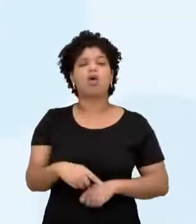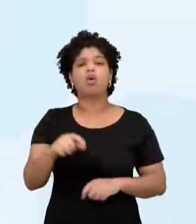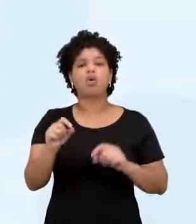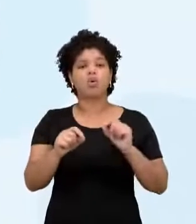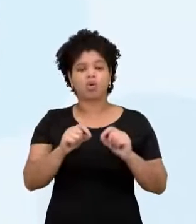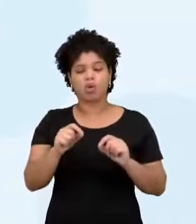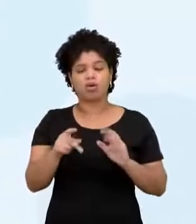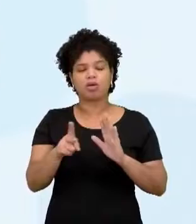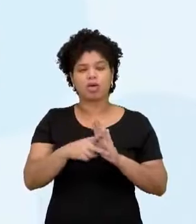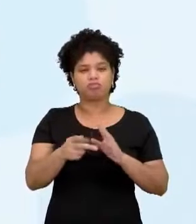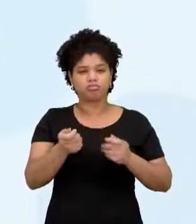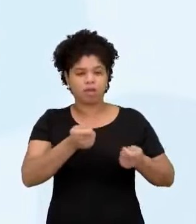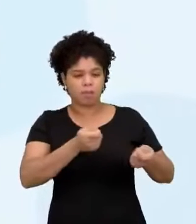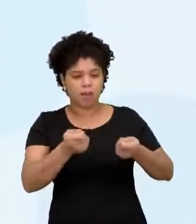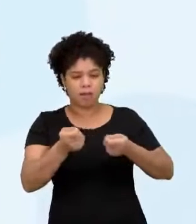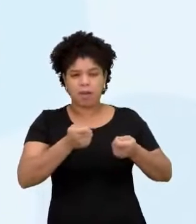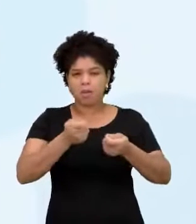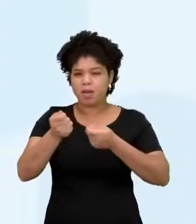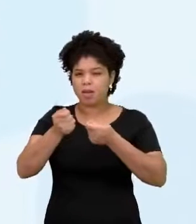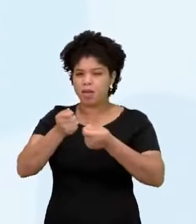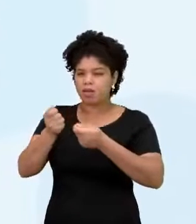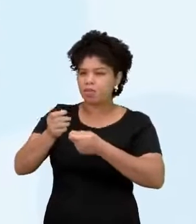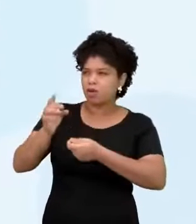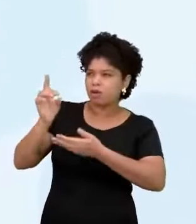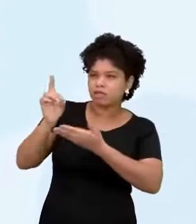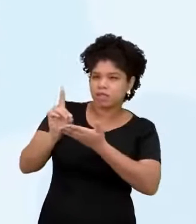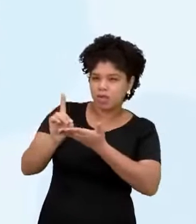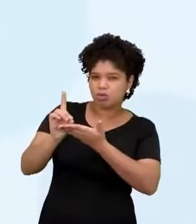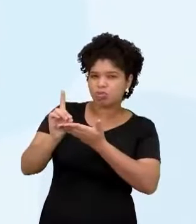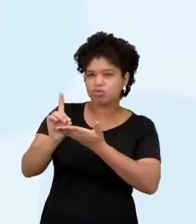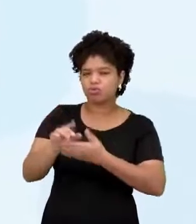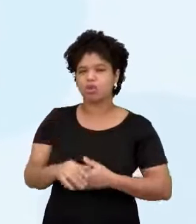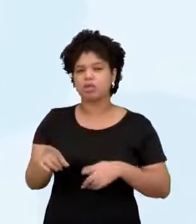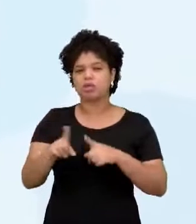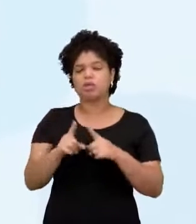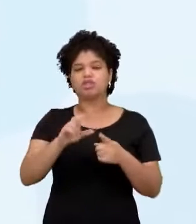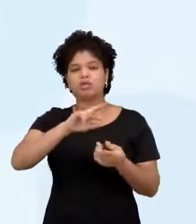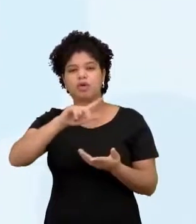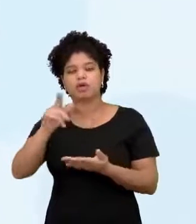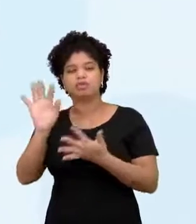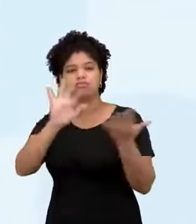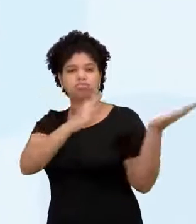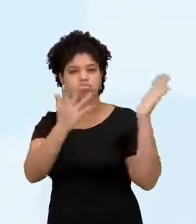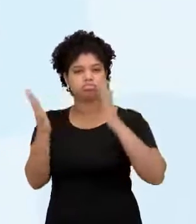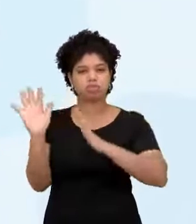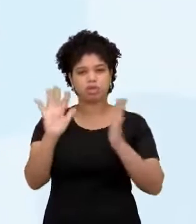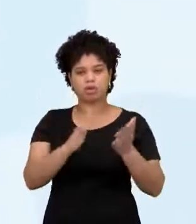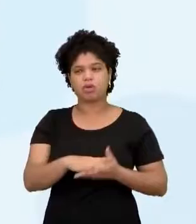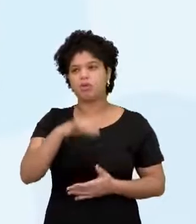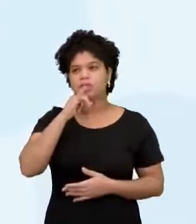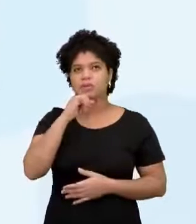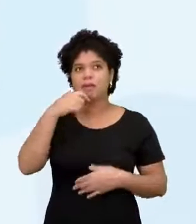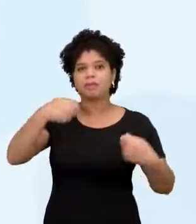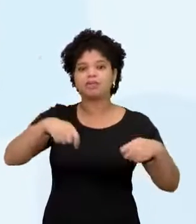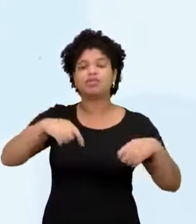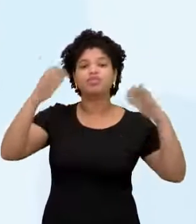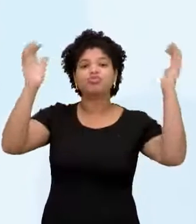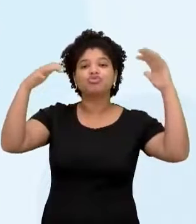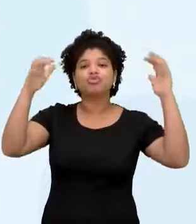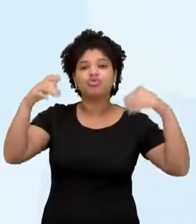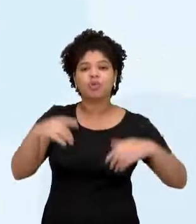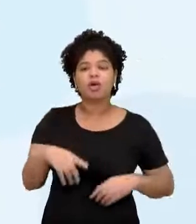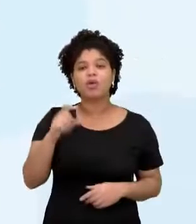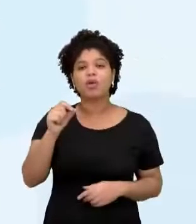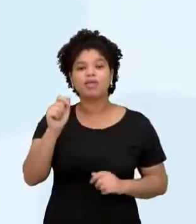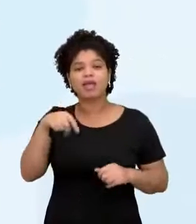de controlar o divino e as forças sobrenaturais. Então, por exemplo, vamos supor que a gente precisava de chuva. A gente fazia uma